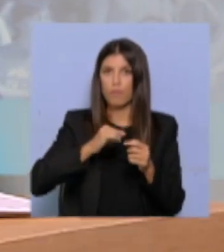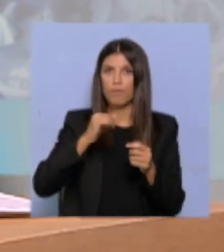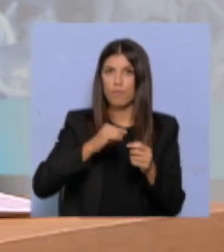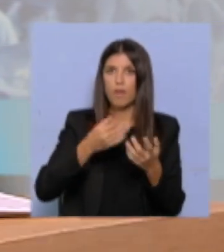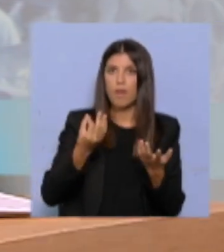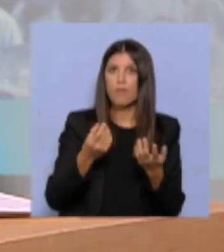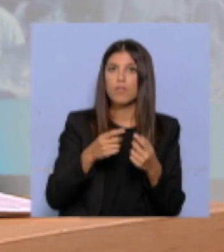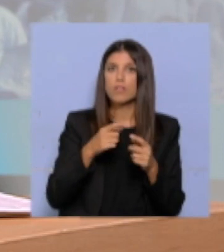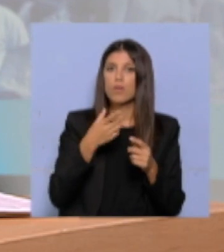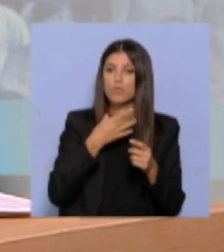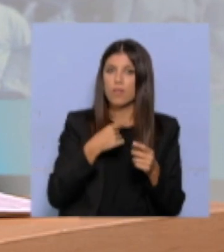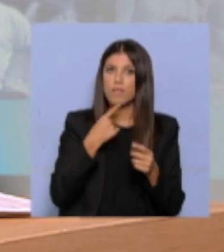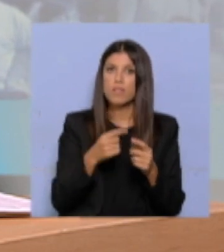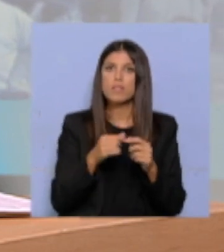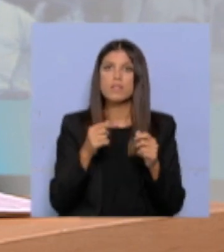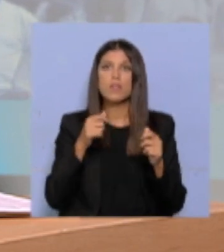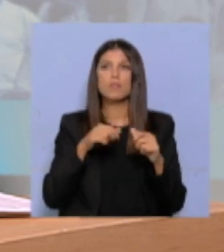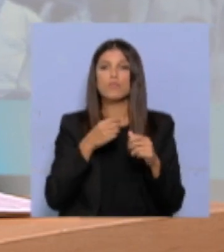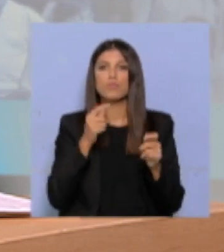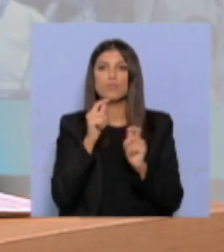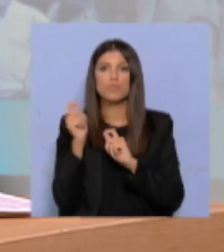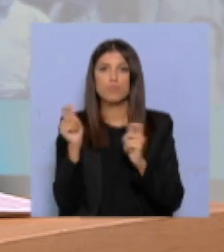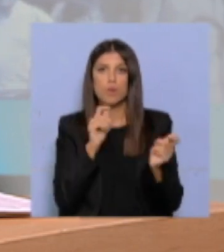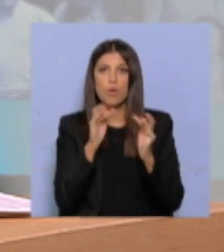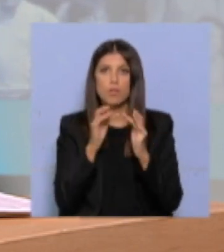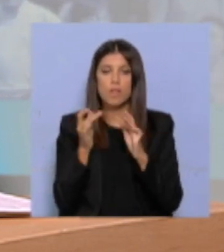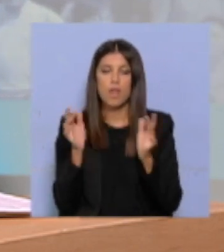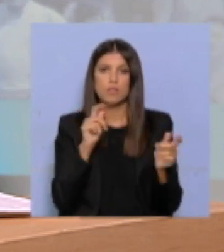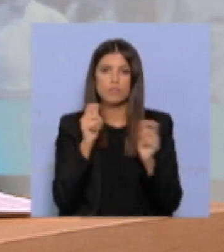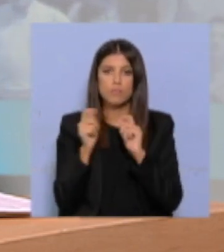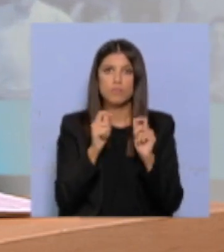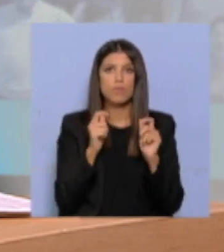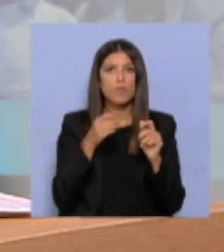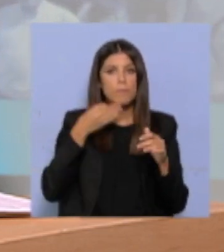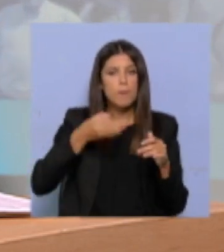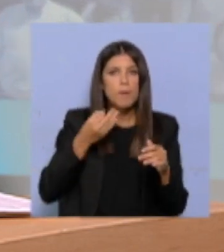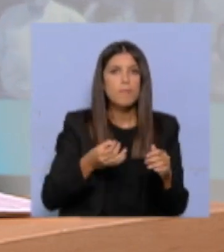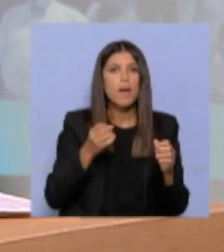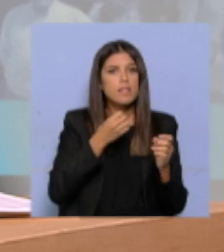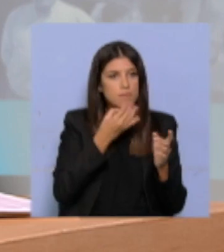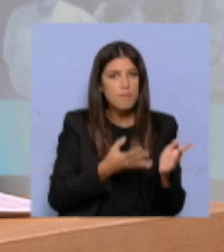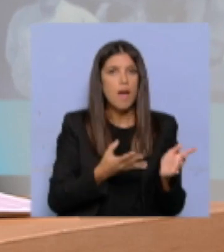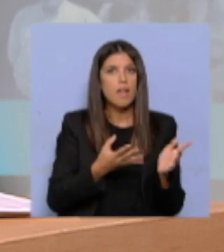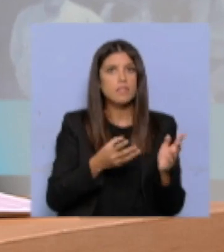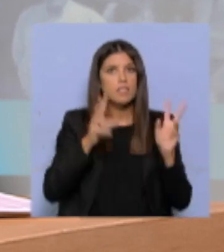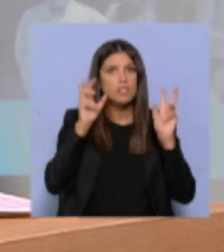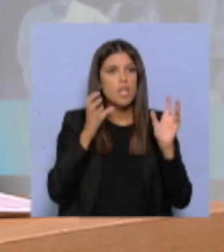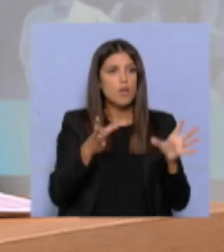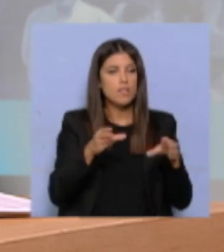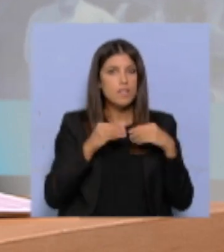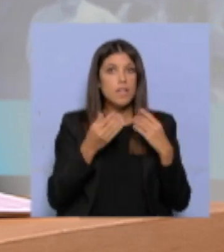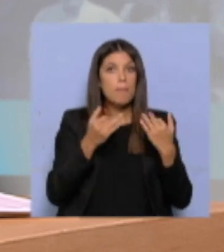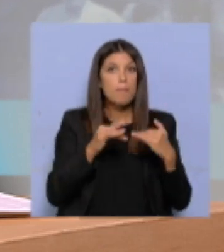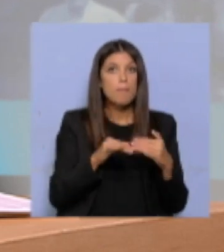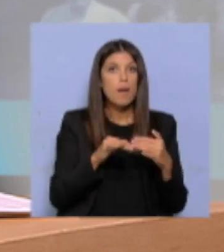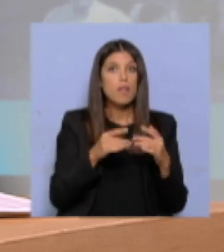frisar que existe um diálogo permanente e uma simpatia na abordagem de todas as questões. Nós